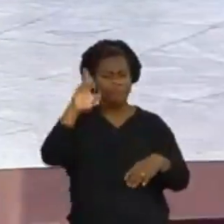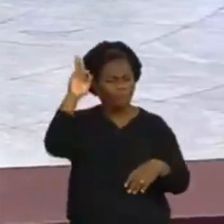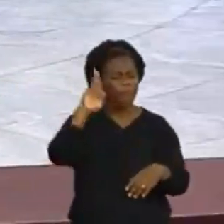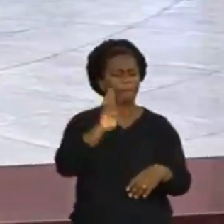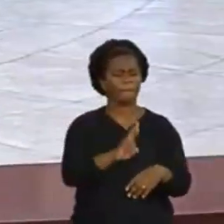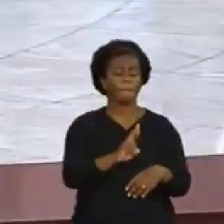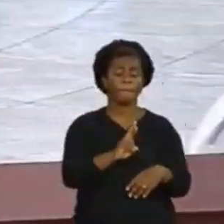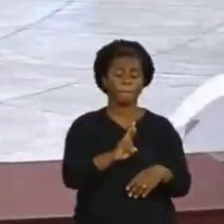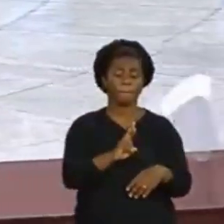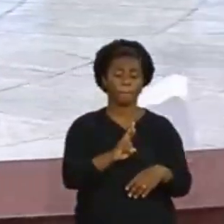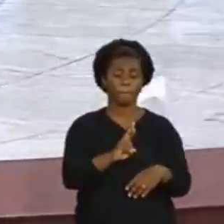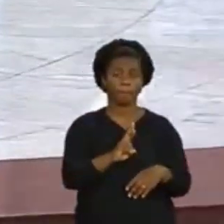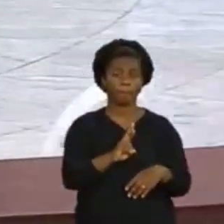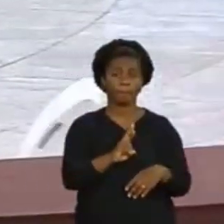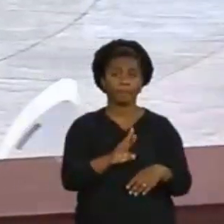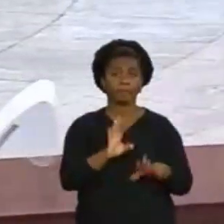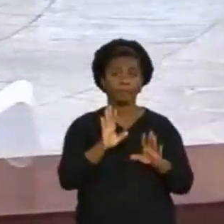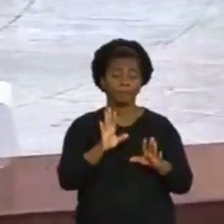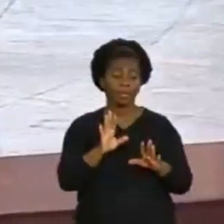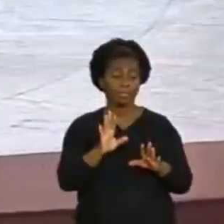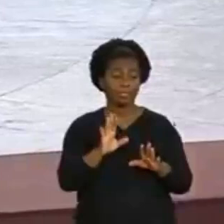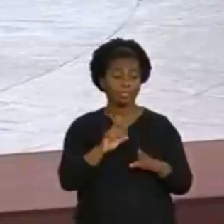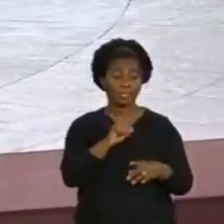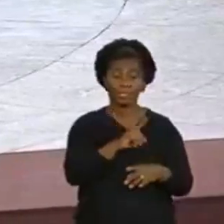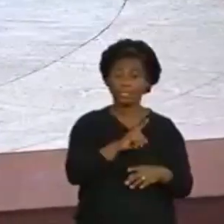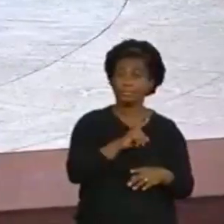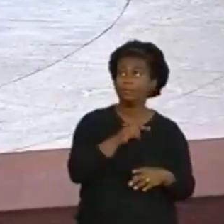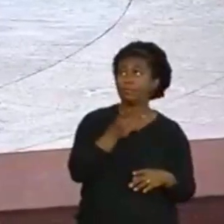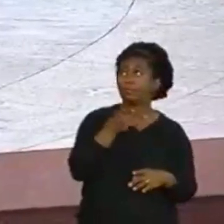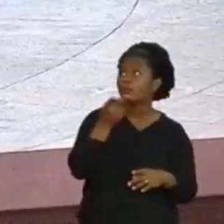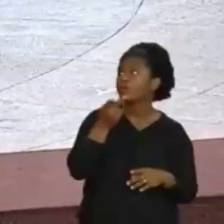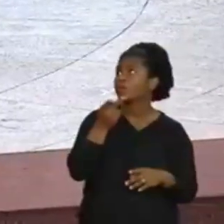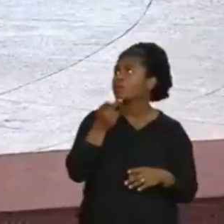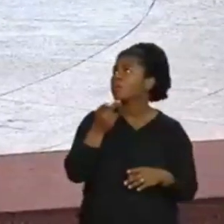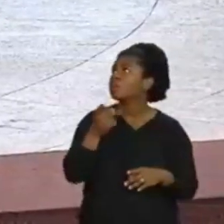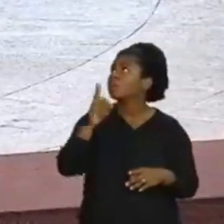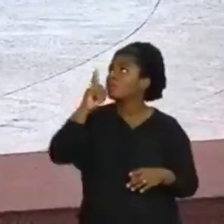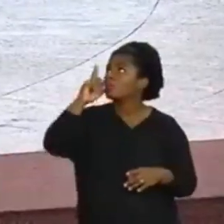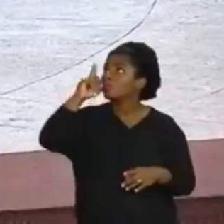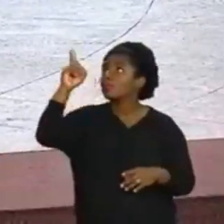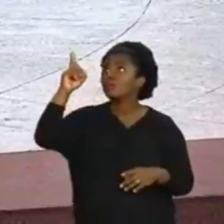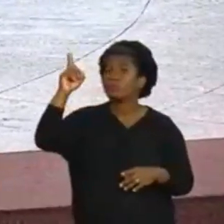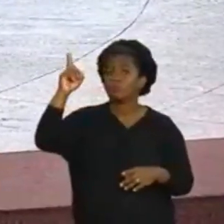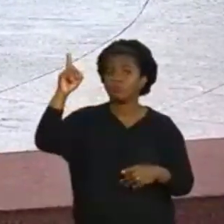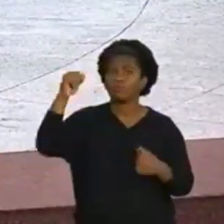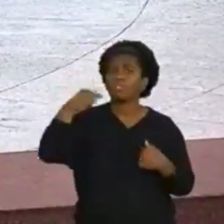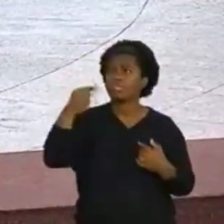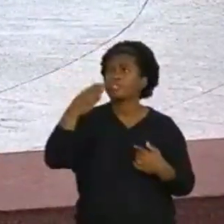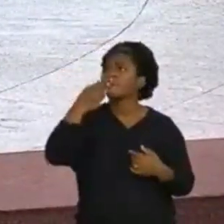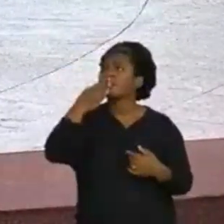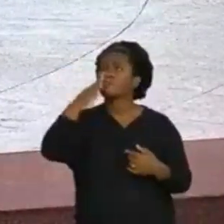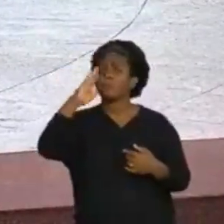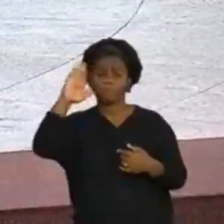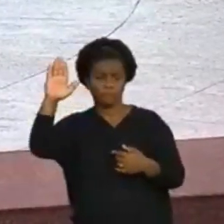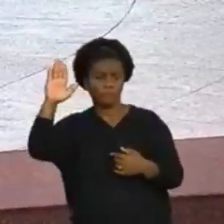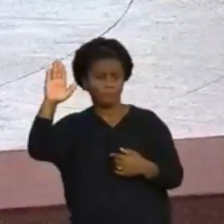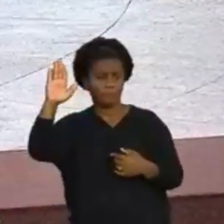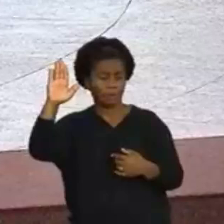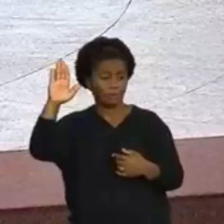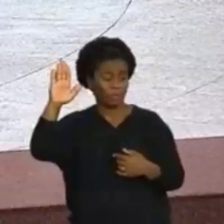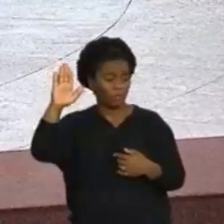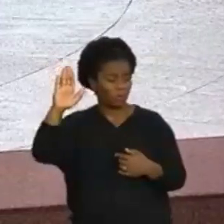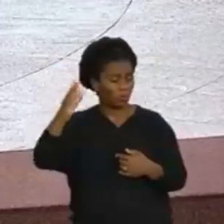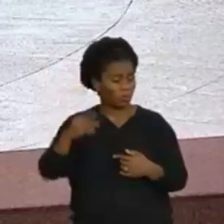respostas, mas ele falou: Deus, o que adianta? Senhor está me prometendo aí